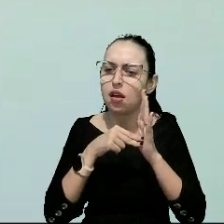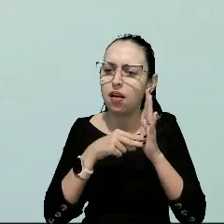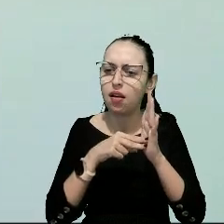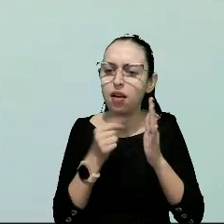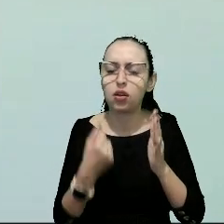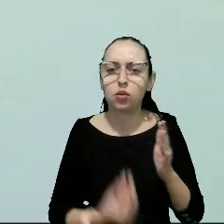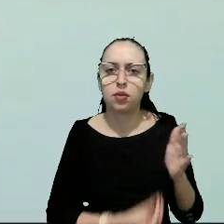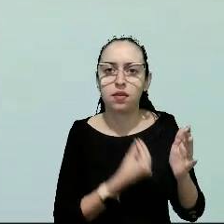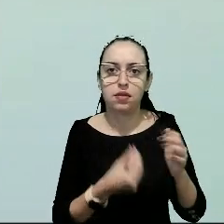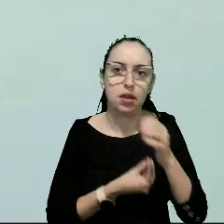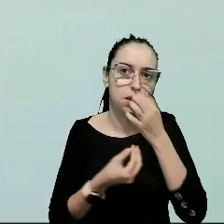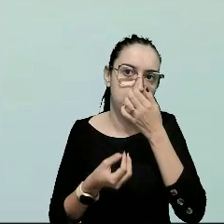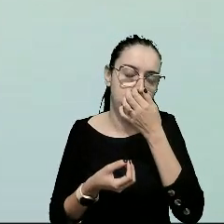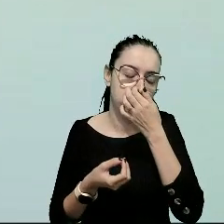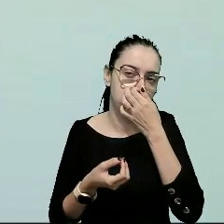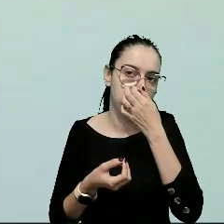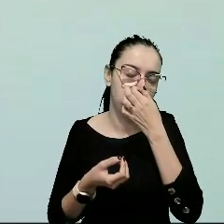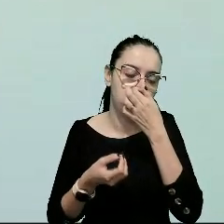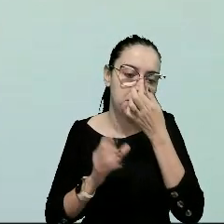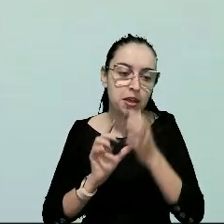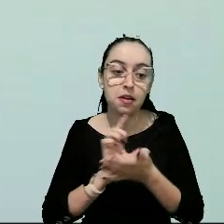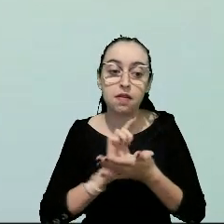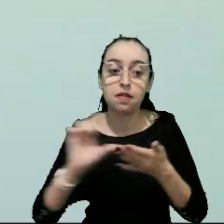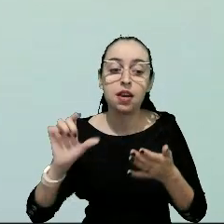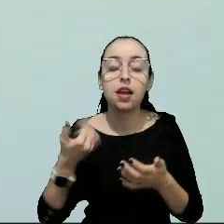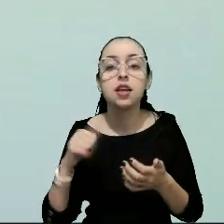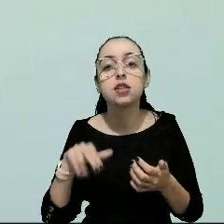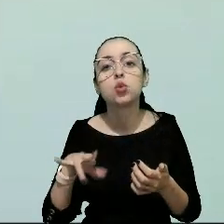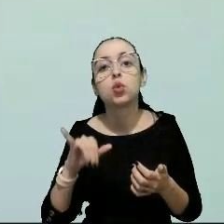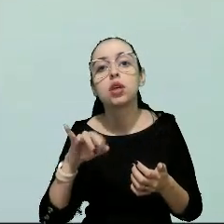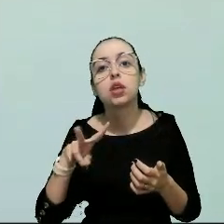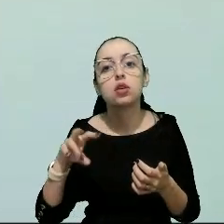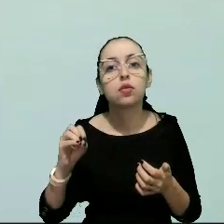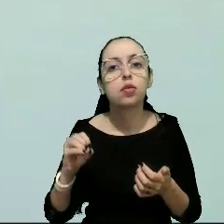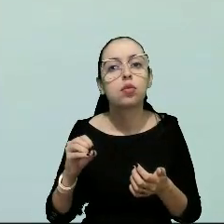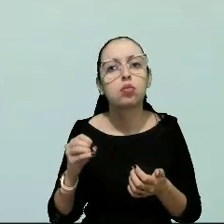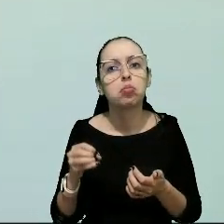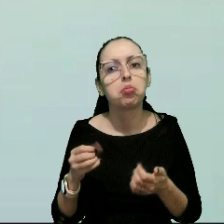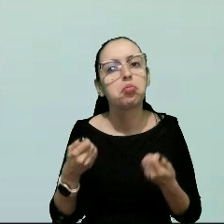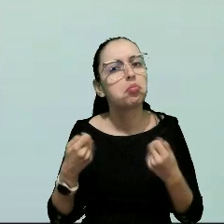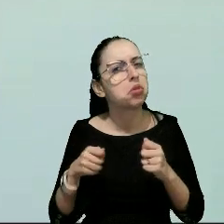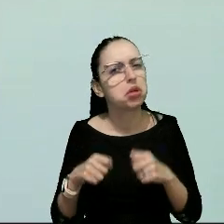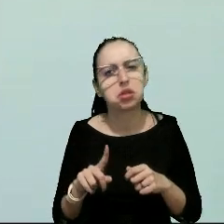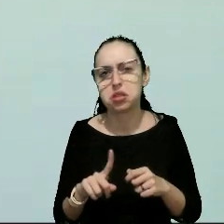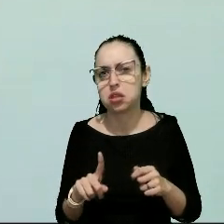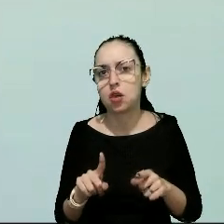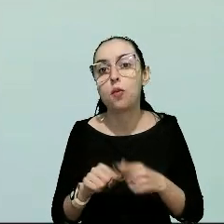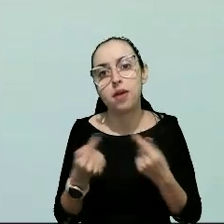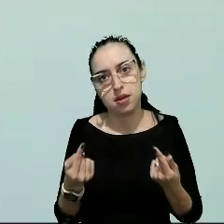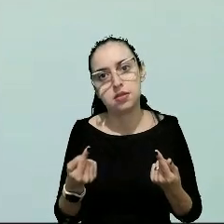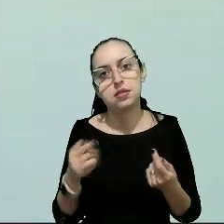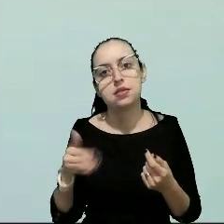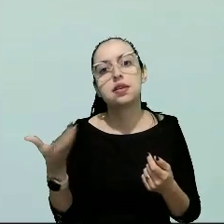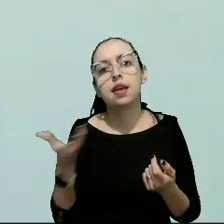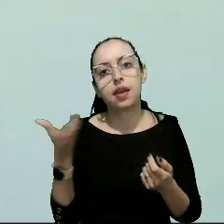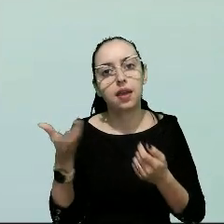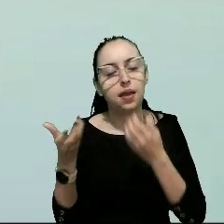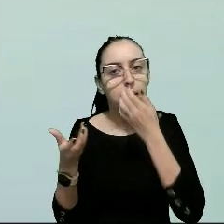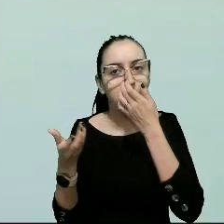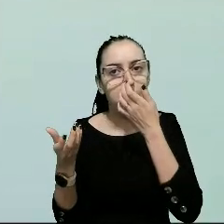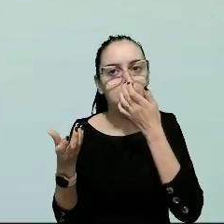vida. Aquela frase do Ivo Pitangui, algo que você não precisa, mas você